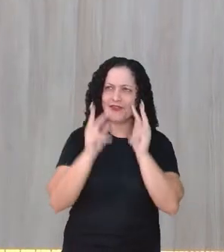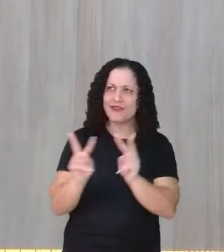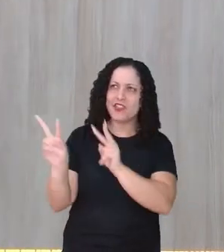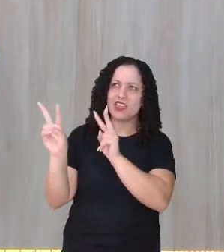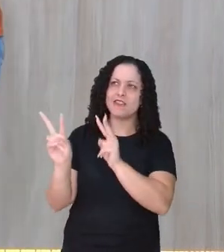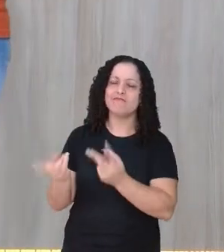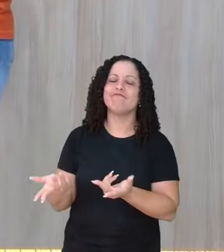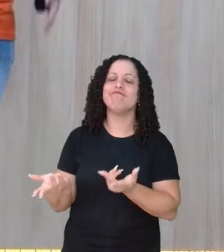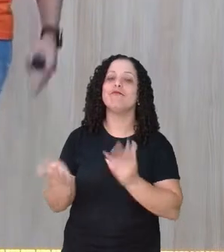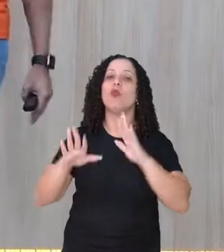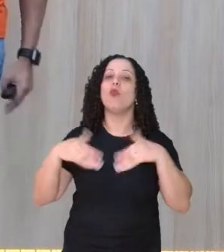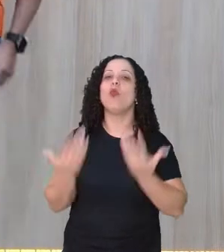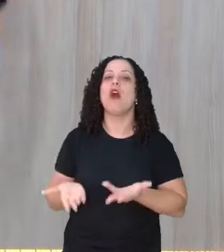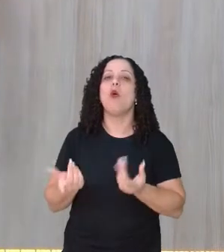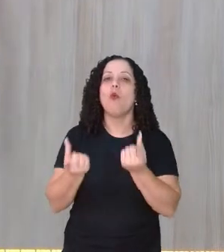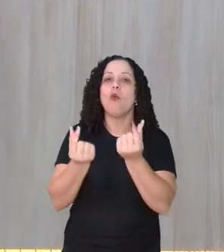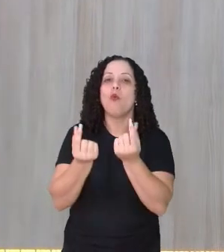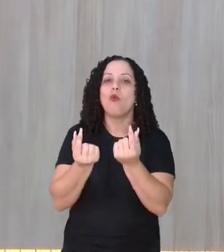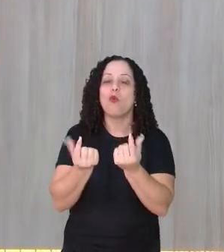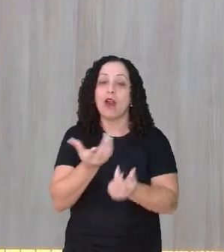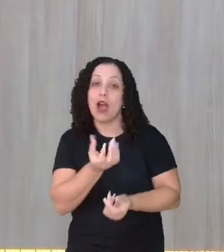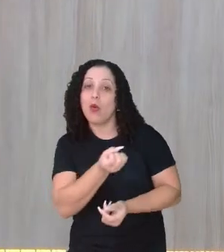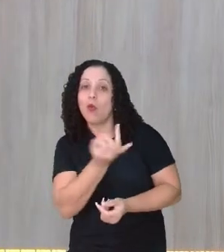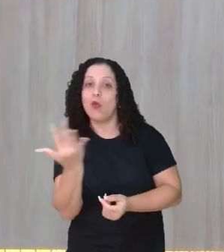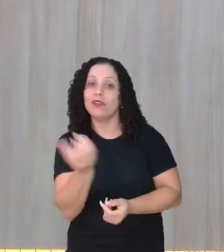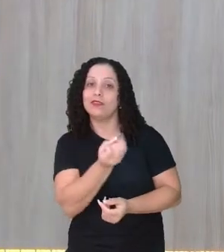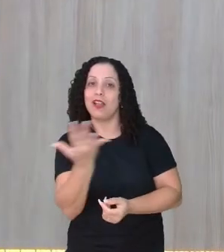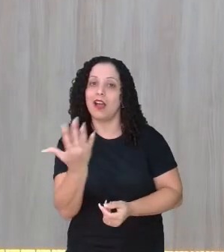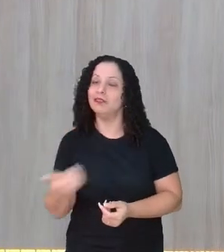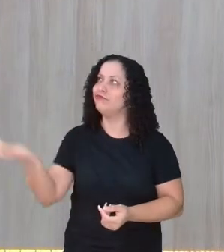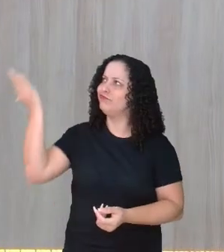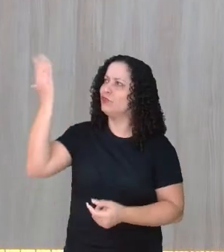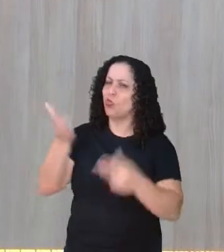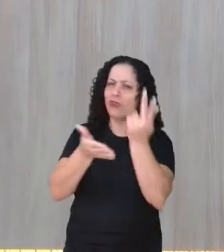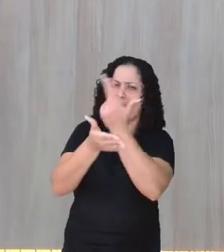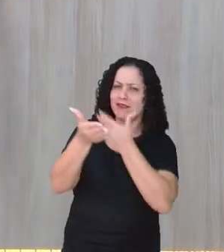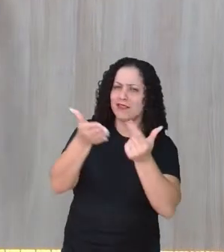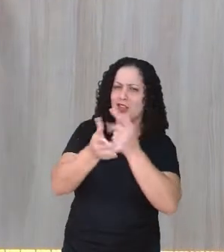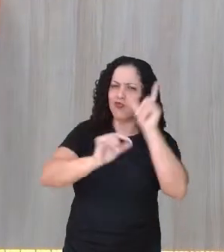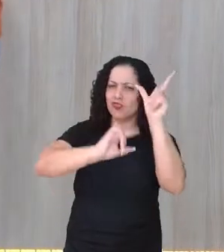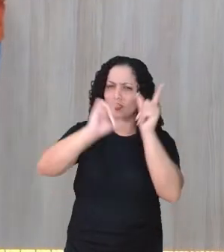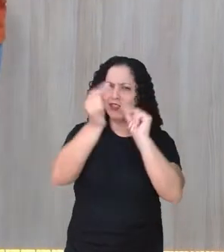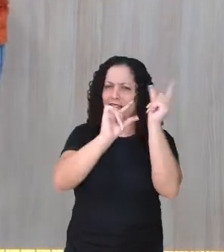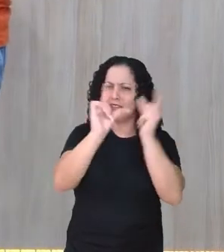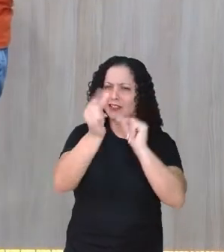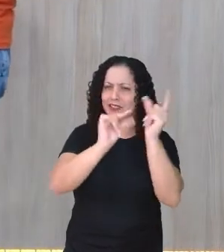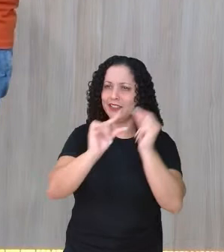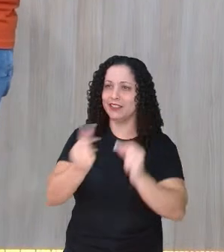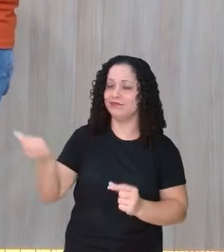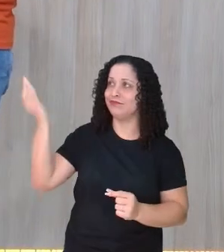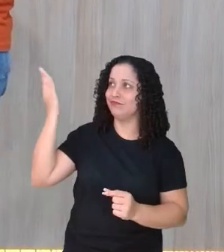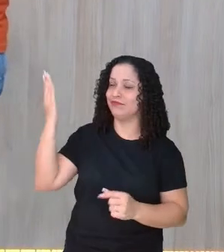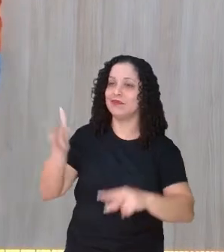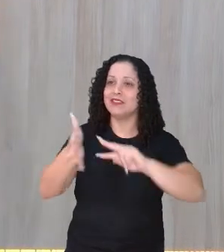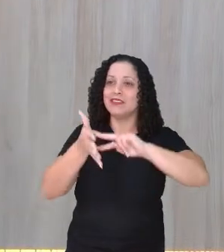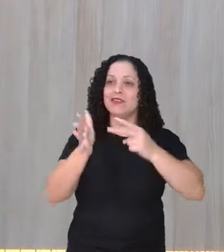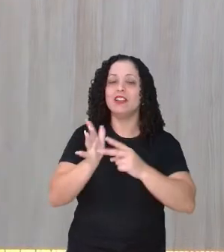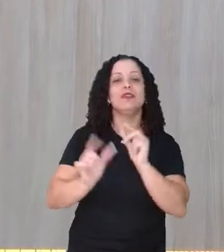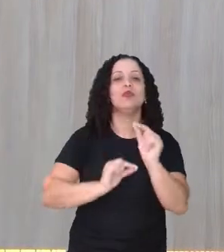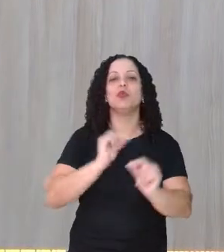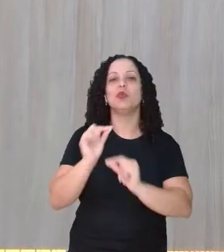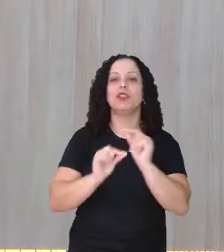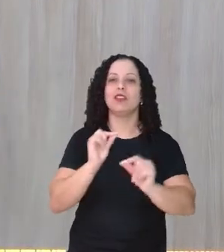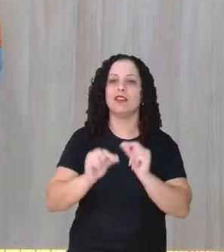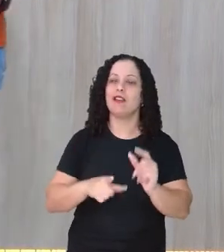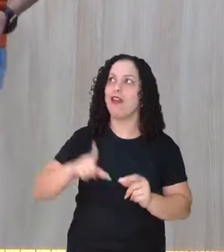valor desse símbolo? Qual é o valor aí do termo desconhecido? Tá? Então a gente viu aí que o valor dessa